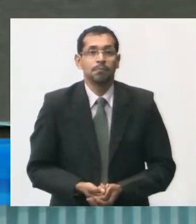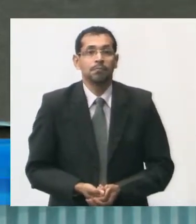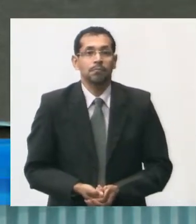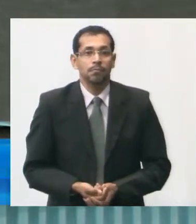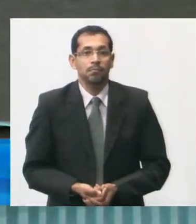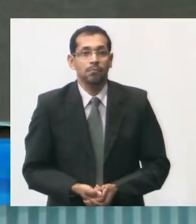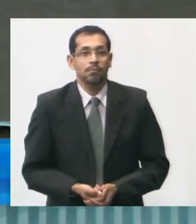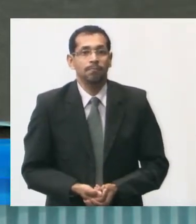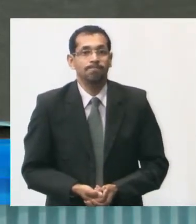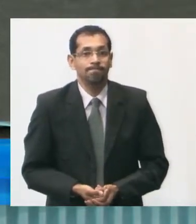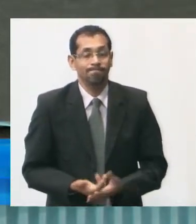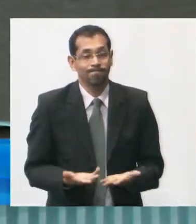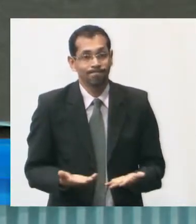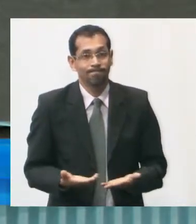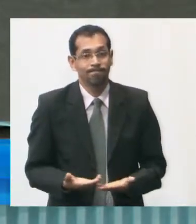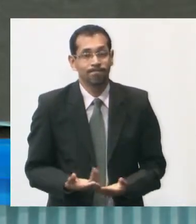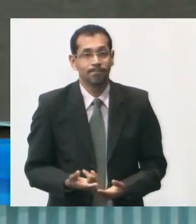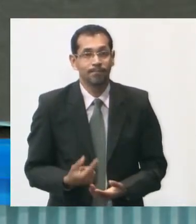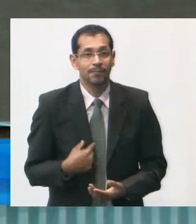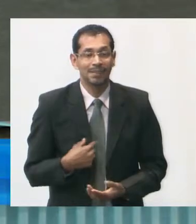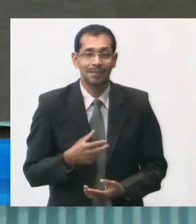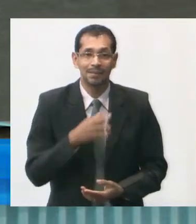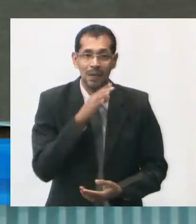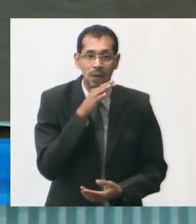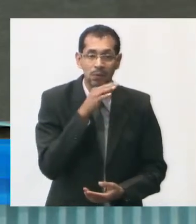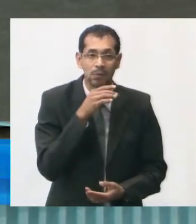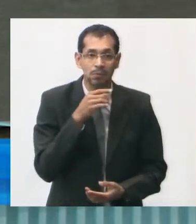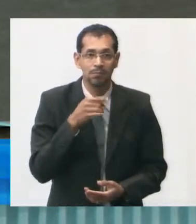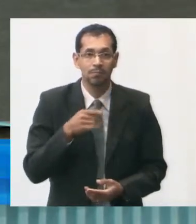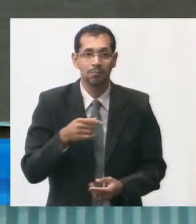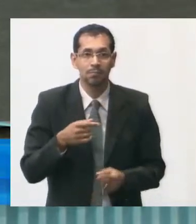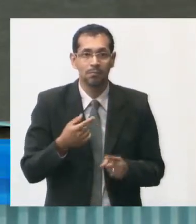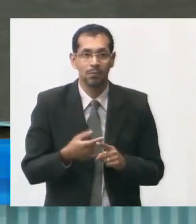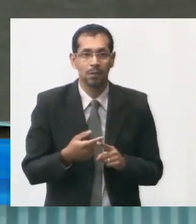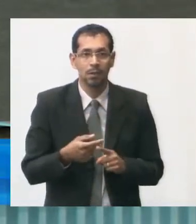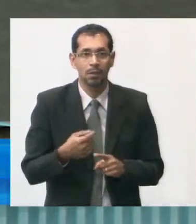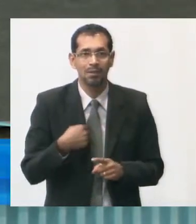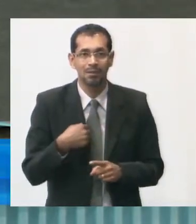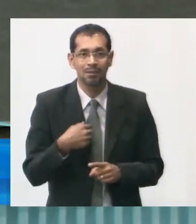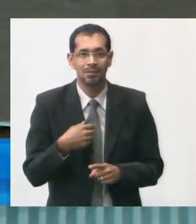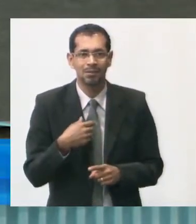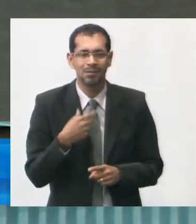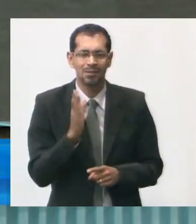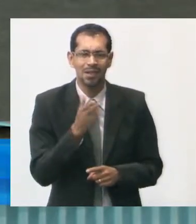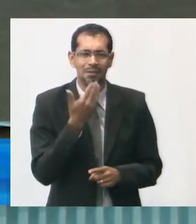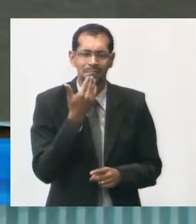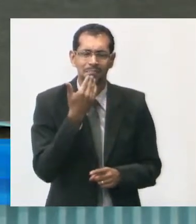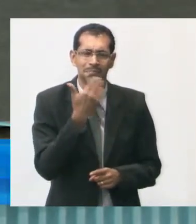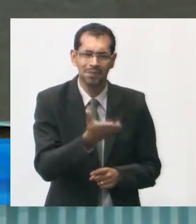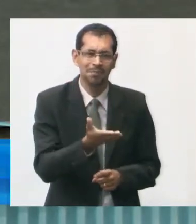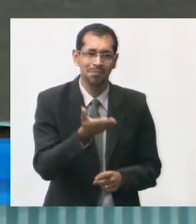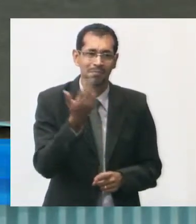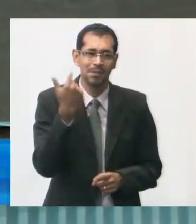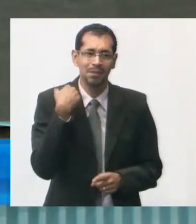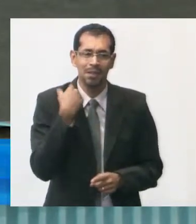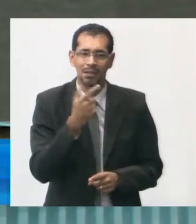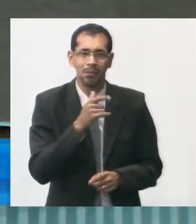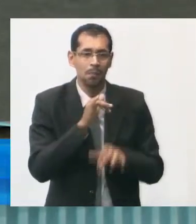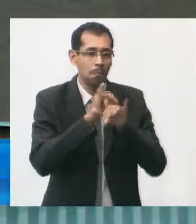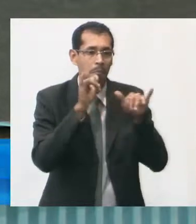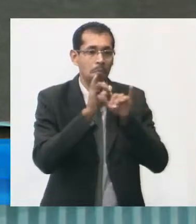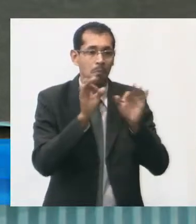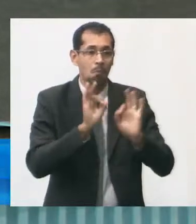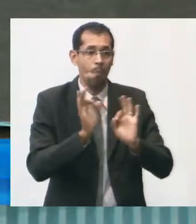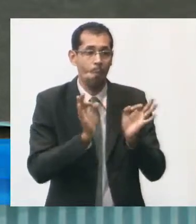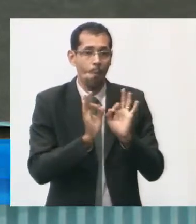muito ruim quando a gente faz uma errata a solicitação, depois não é publicado, né?